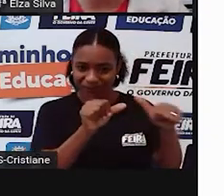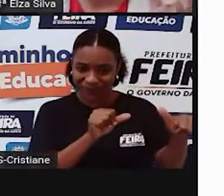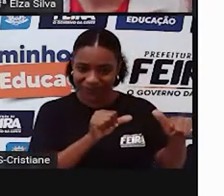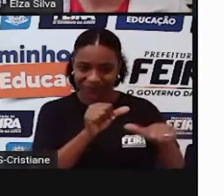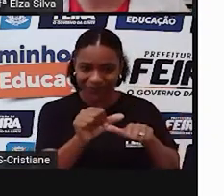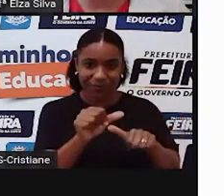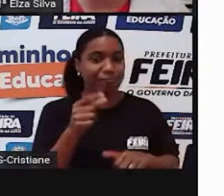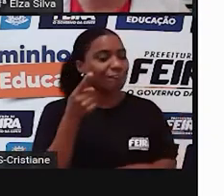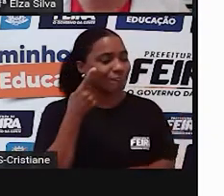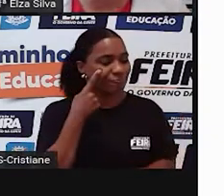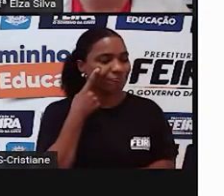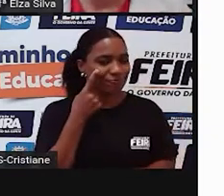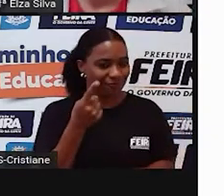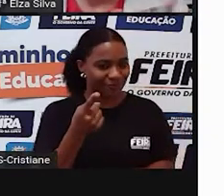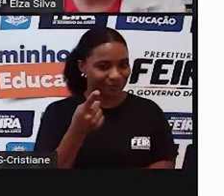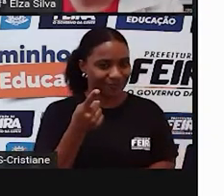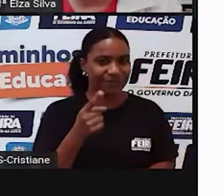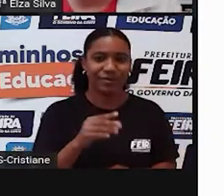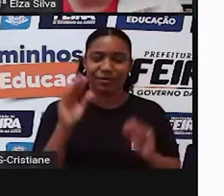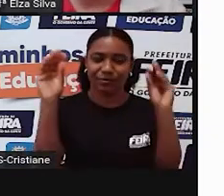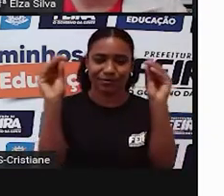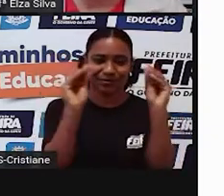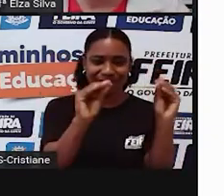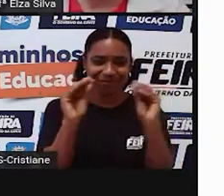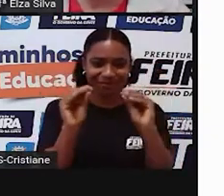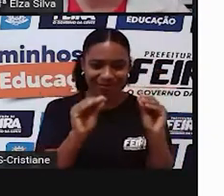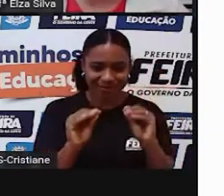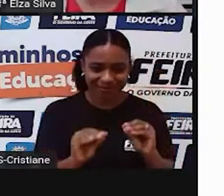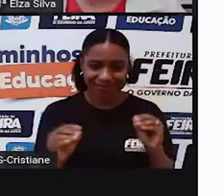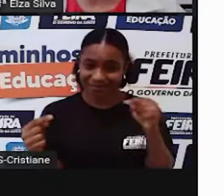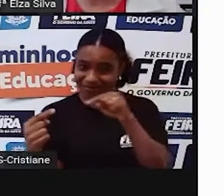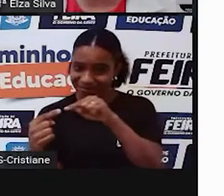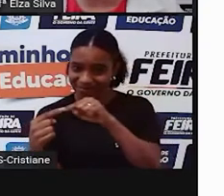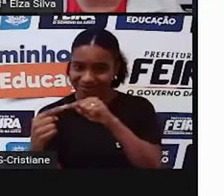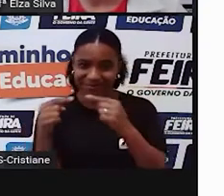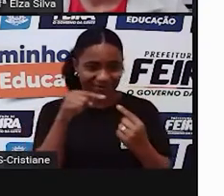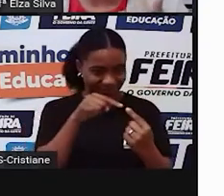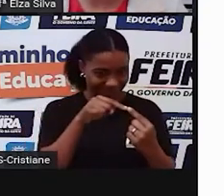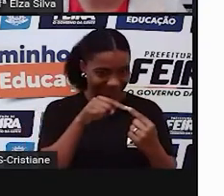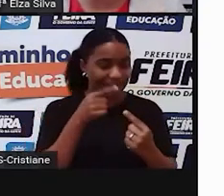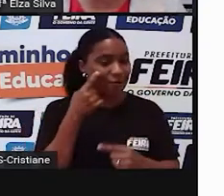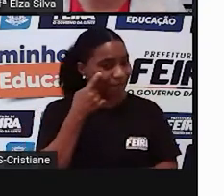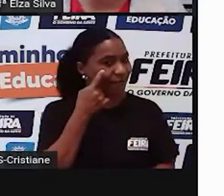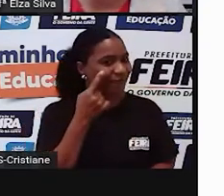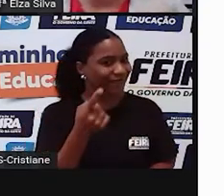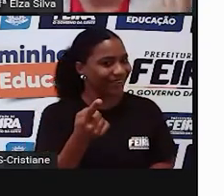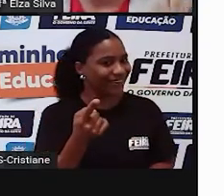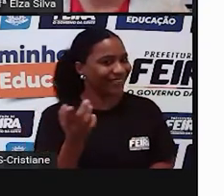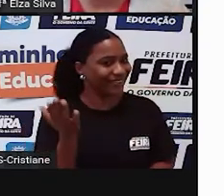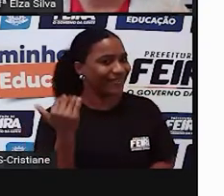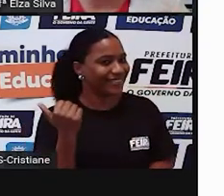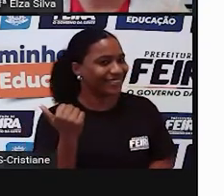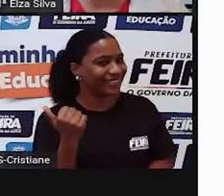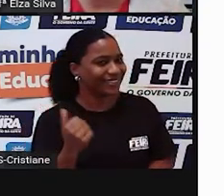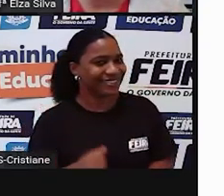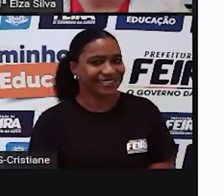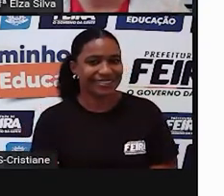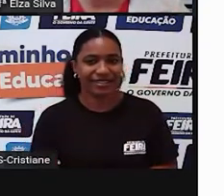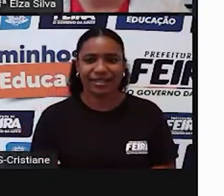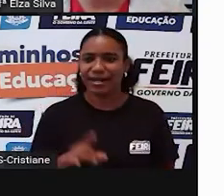cada espaço os verbos de acordo com a sua classificação. Let's go.